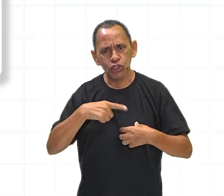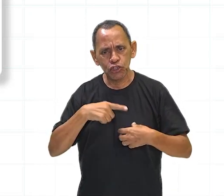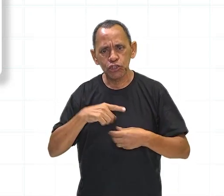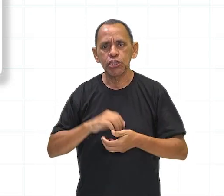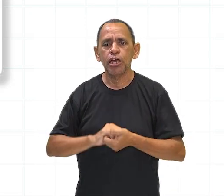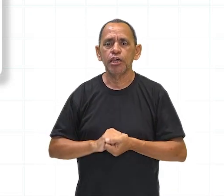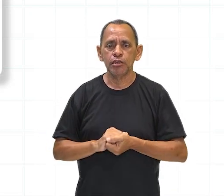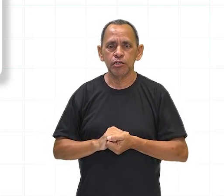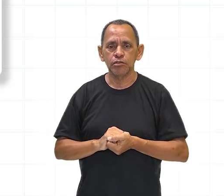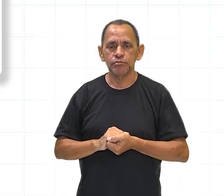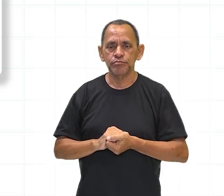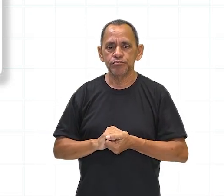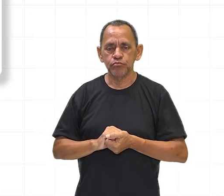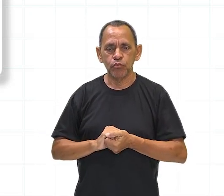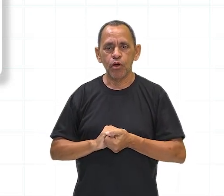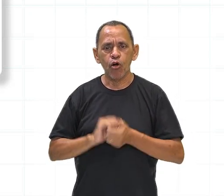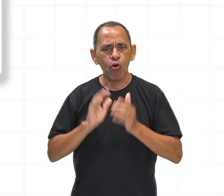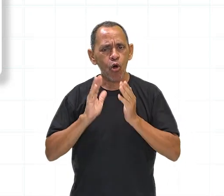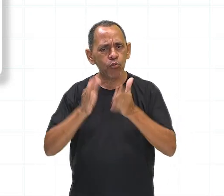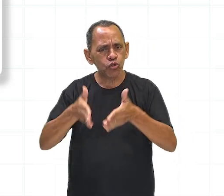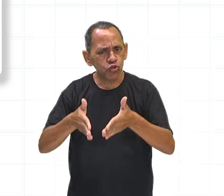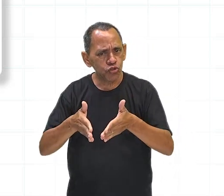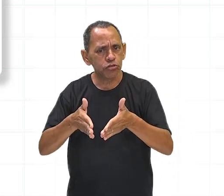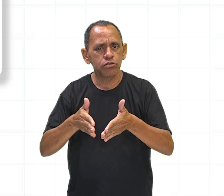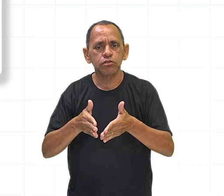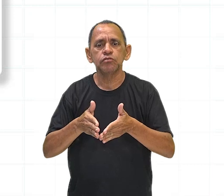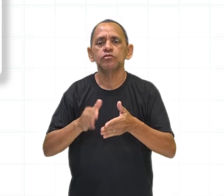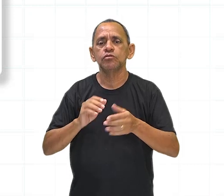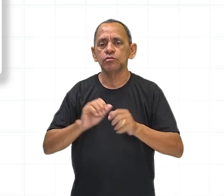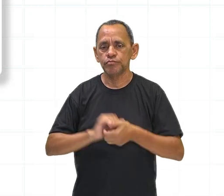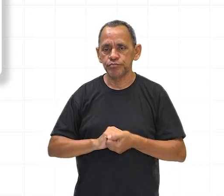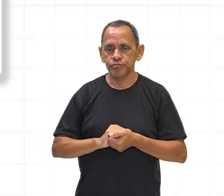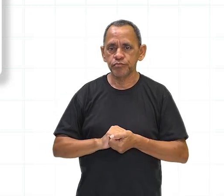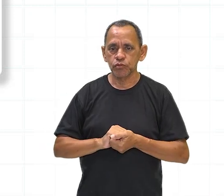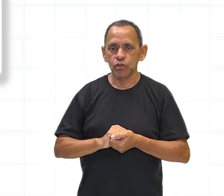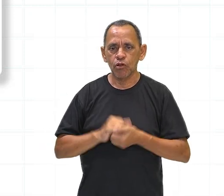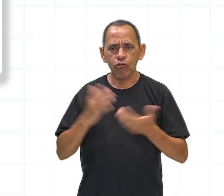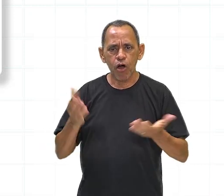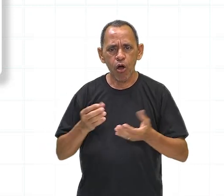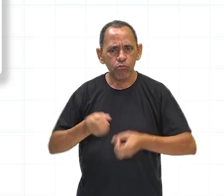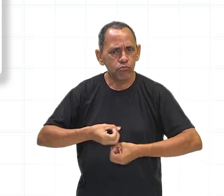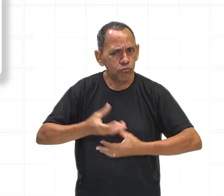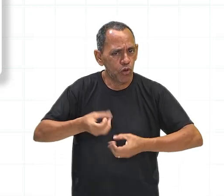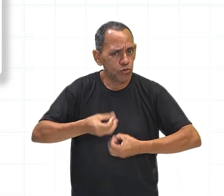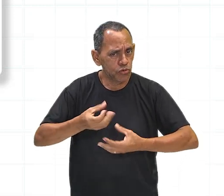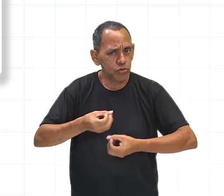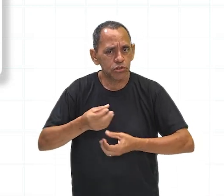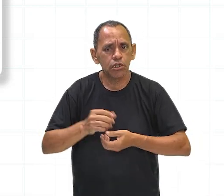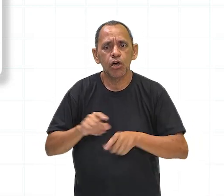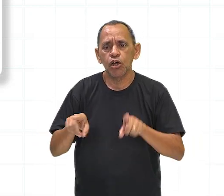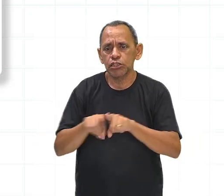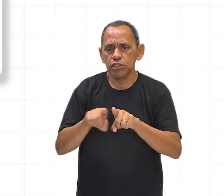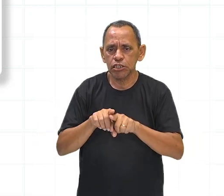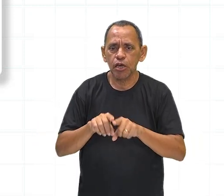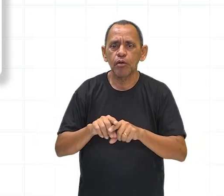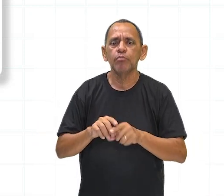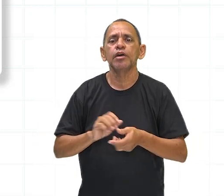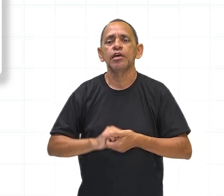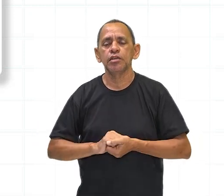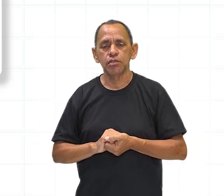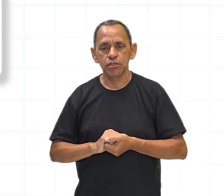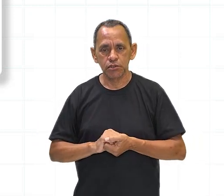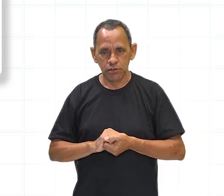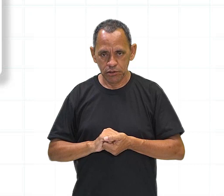função. E a função principal aí desse sistema é justamente a produção e o transporte de espermatozoides, né? Eles